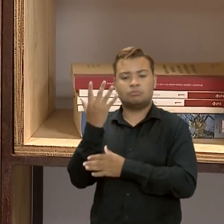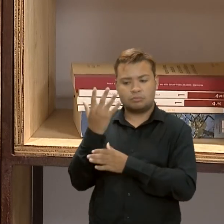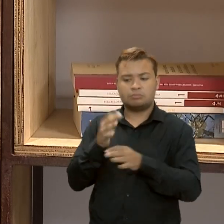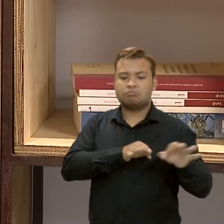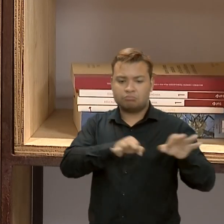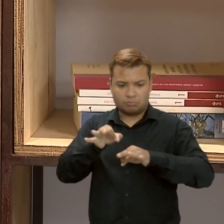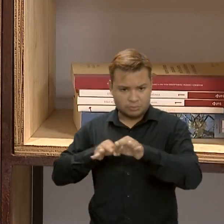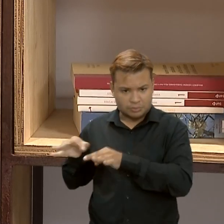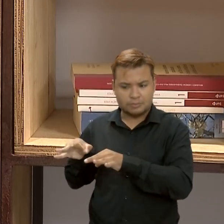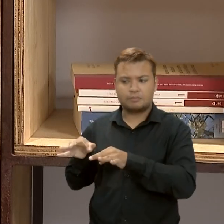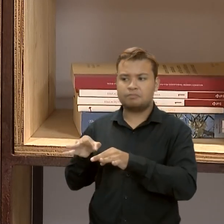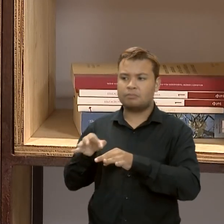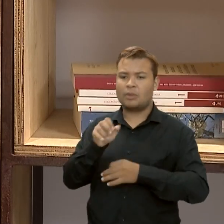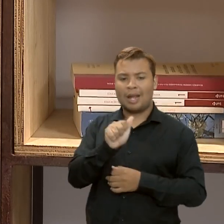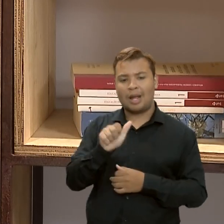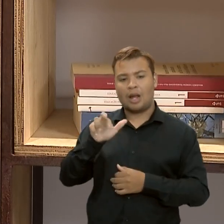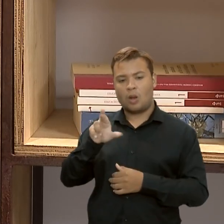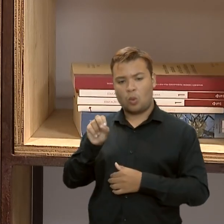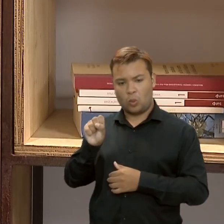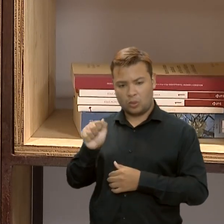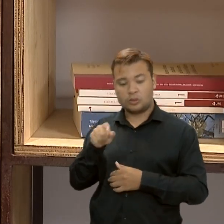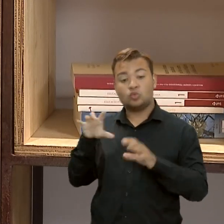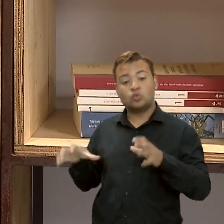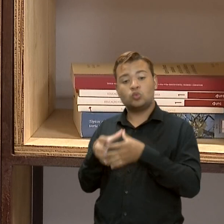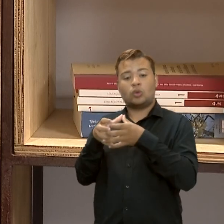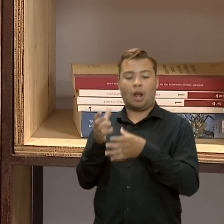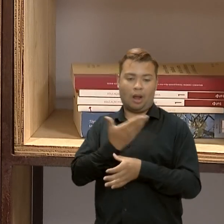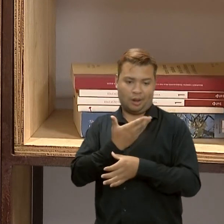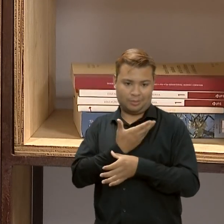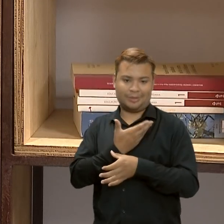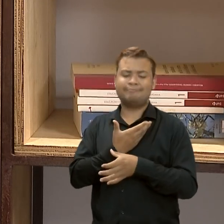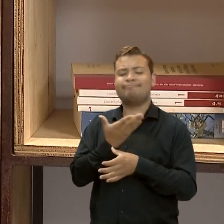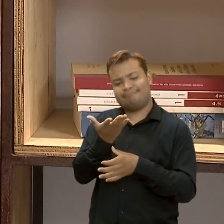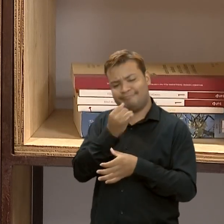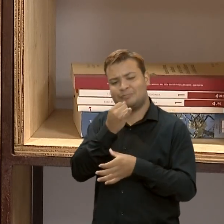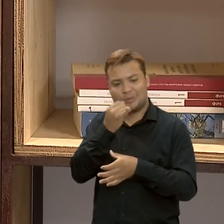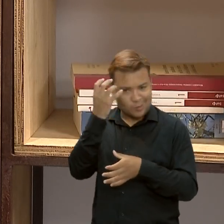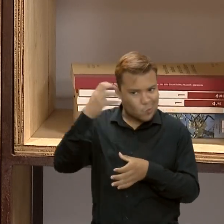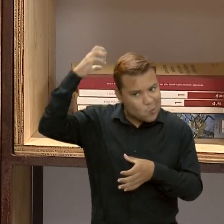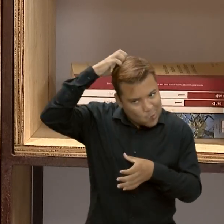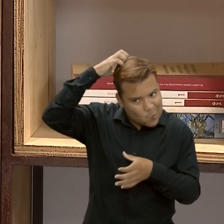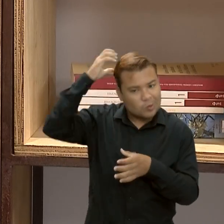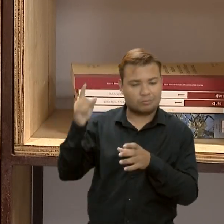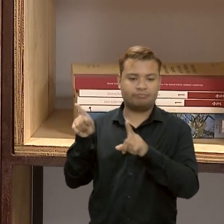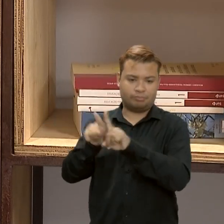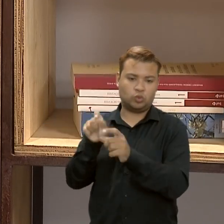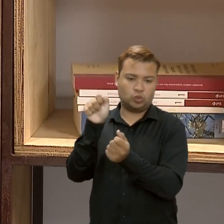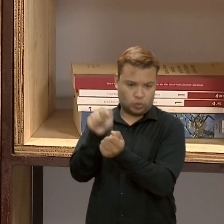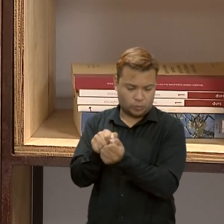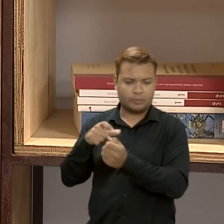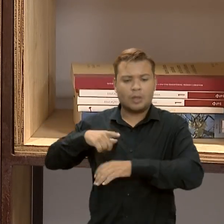Rosa junto com suas amigas, entre elas a Cora Coralina, né? E ela tem